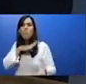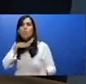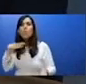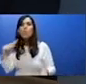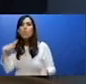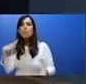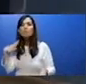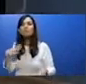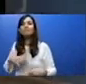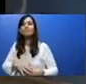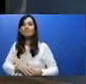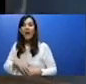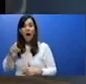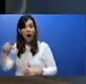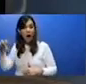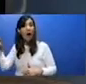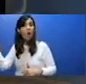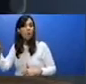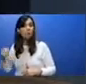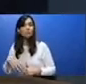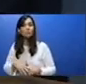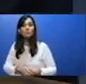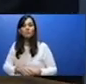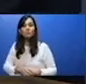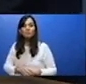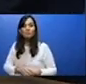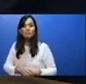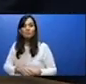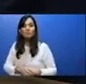Caixão, a, tio, ão.